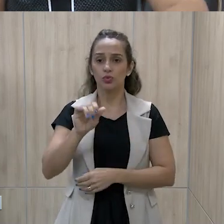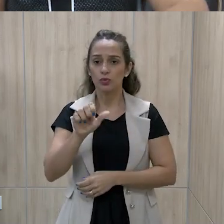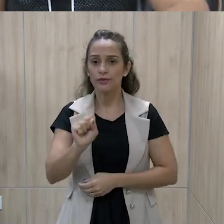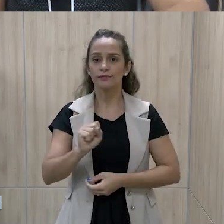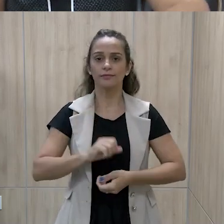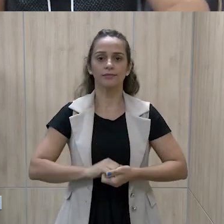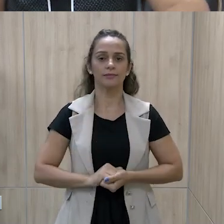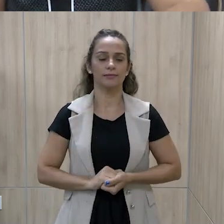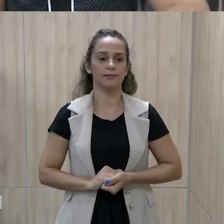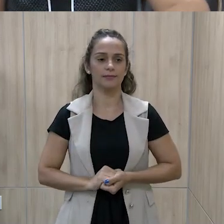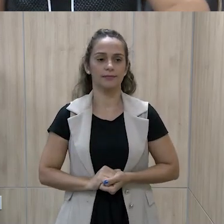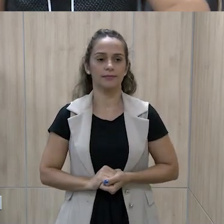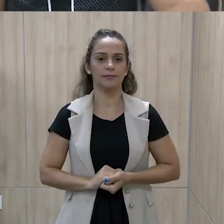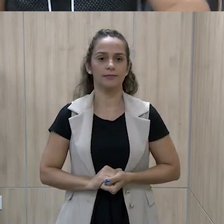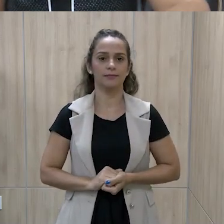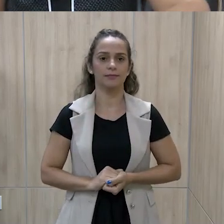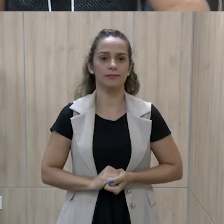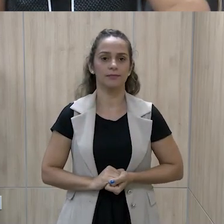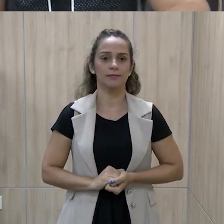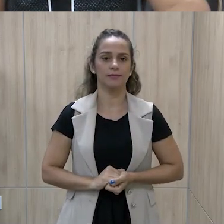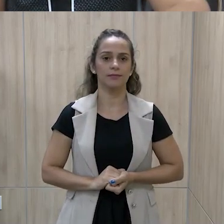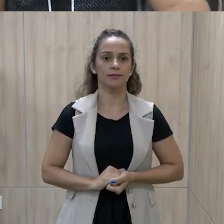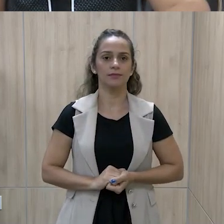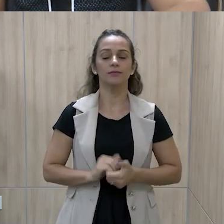voto Deputado Lucas Torres